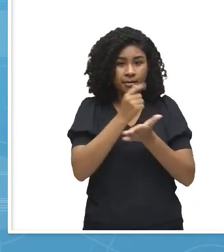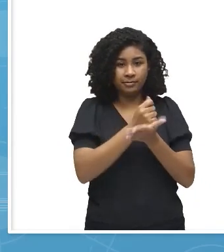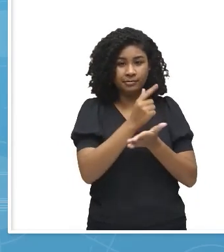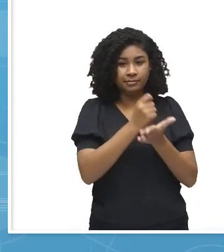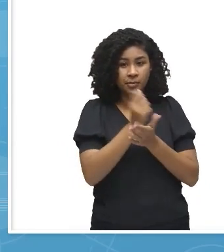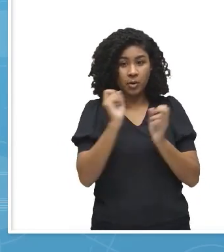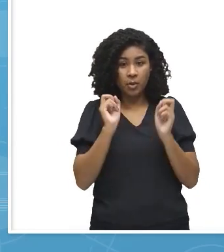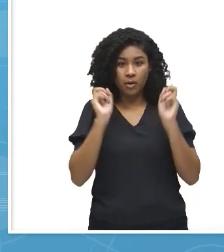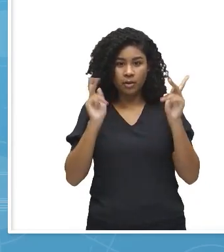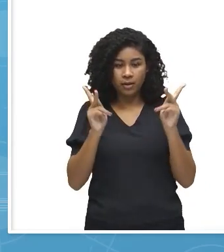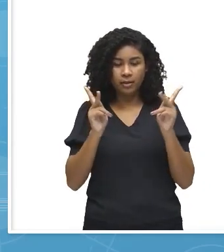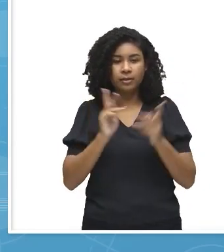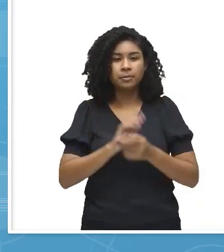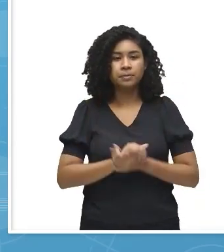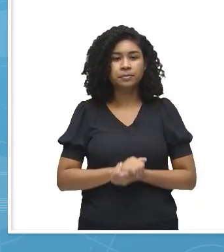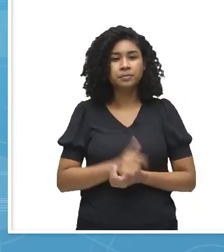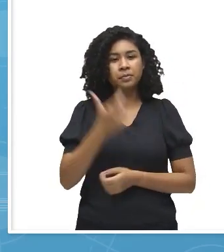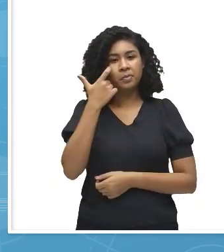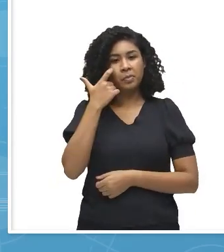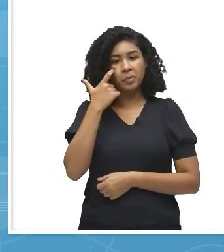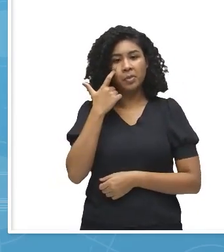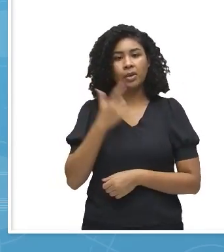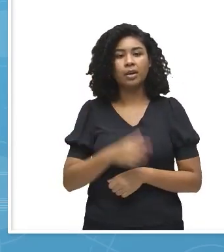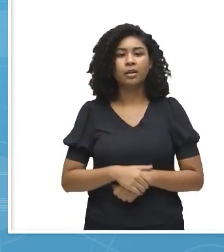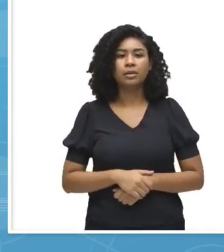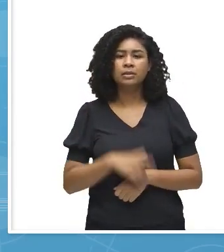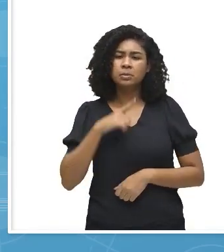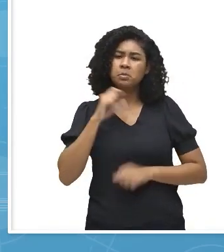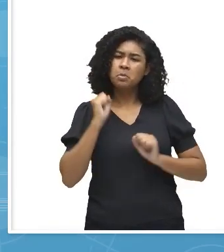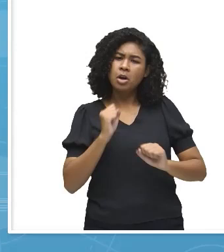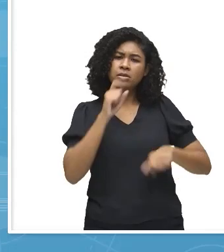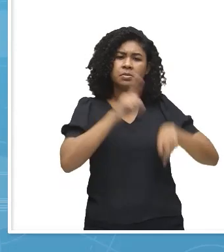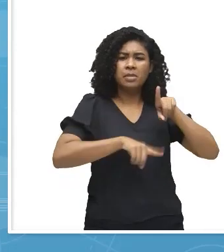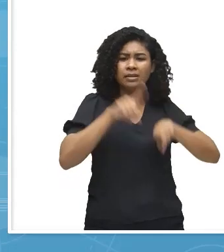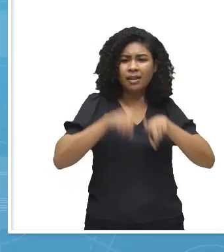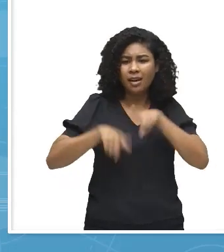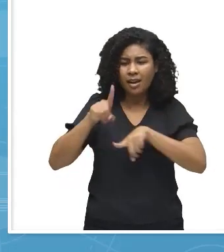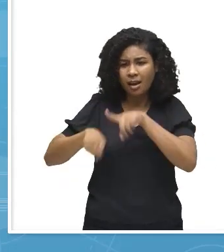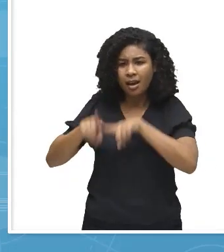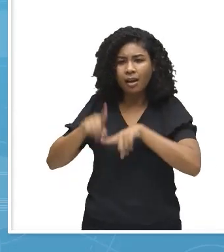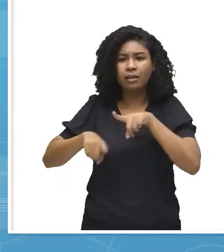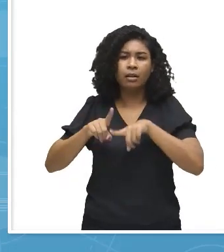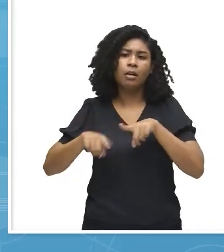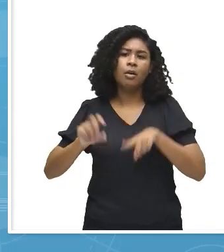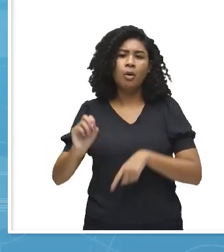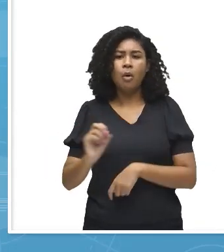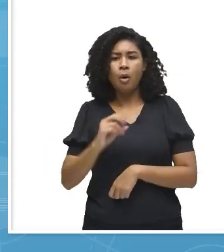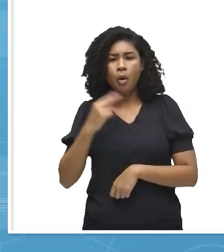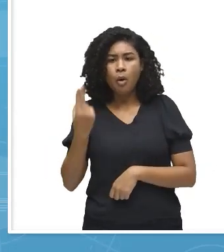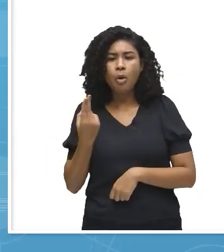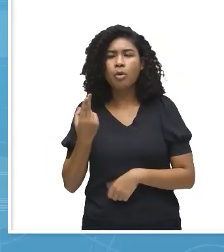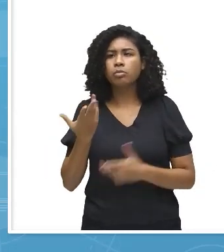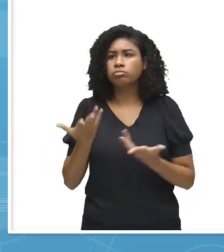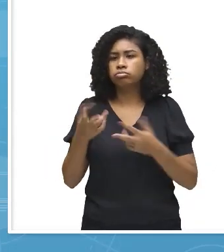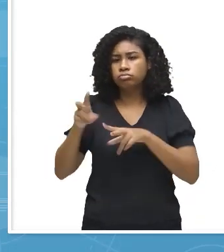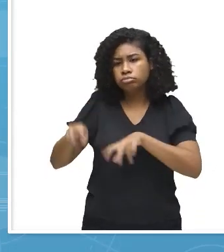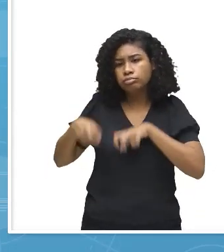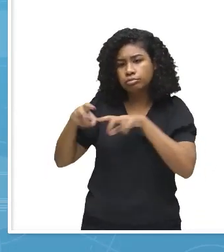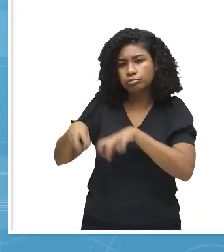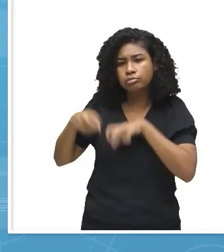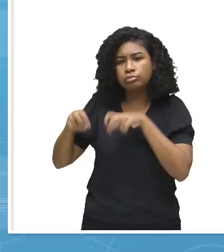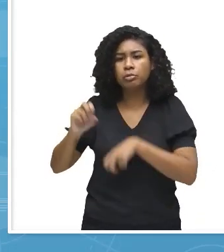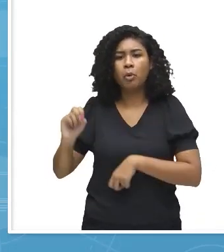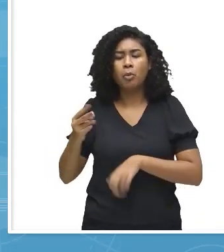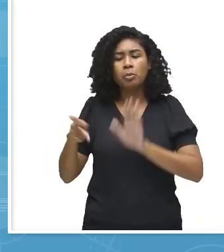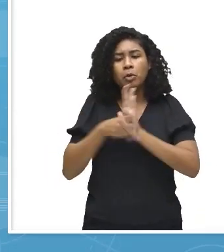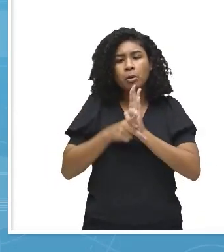país, seja matéria-prima, seja algum item da agricultura, da pecuária, ou até mesmo aí das indústrias, né,